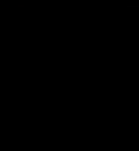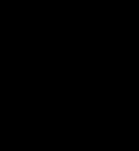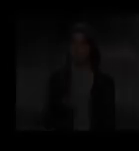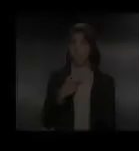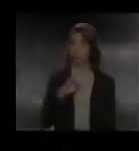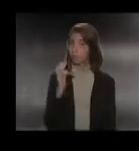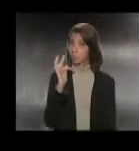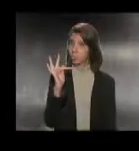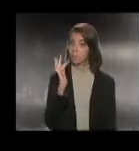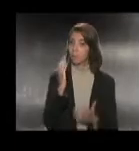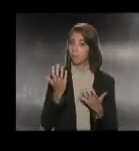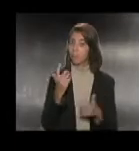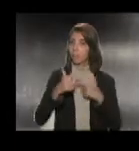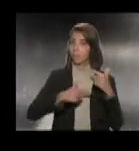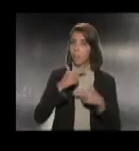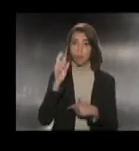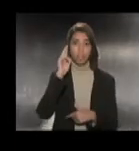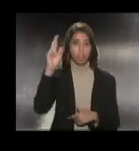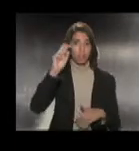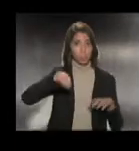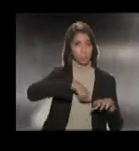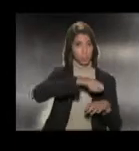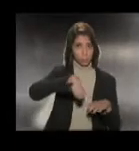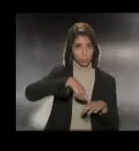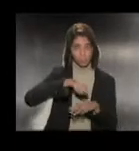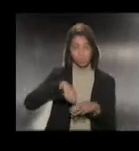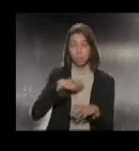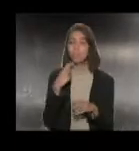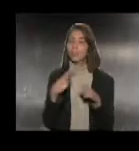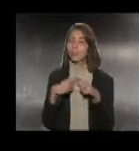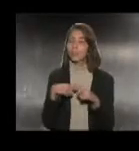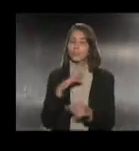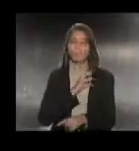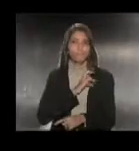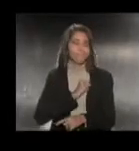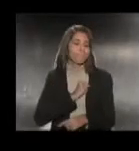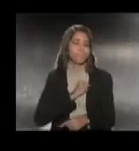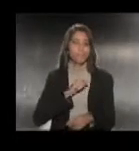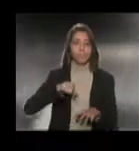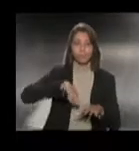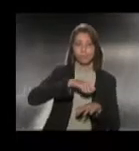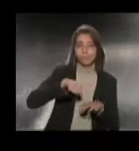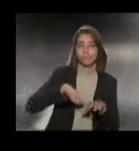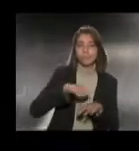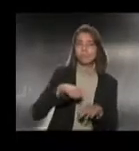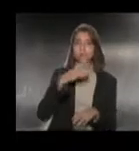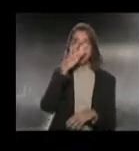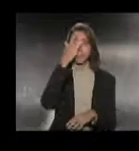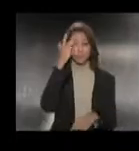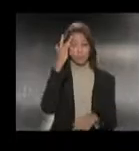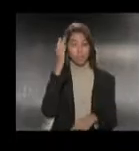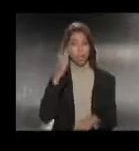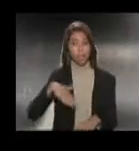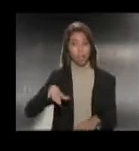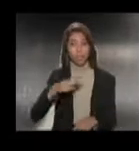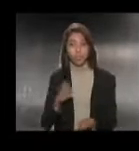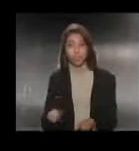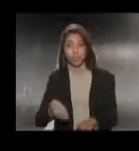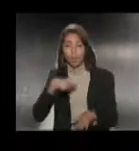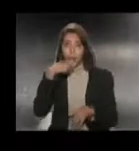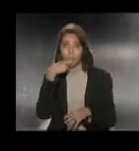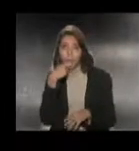eu quero um chef de cozinha bom é porque eu gosto muito de cozinhar as pessoas